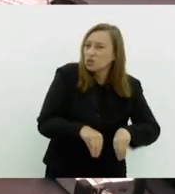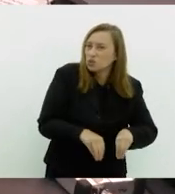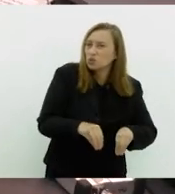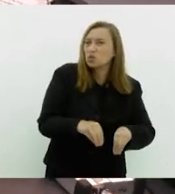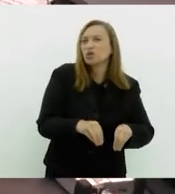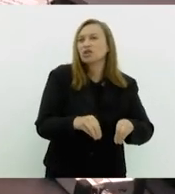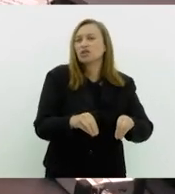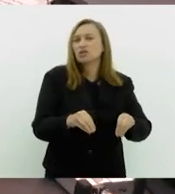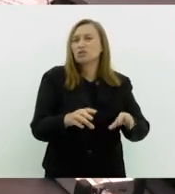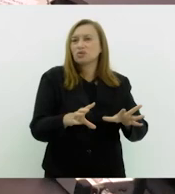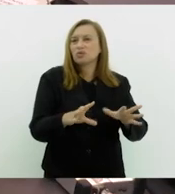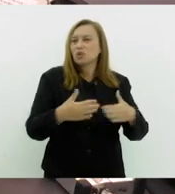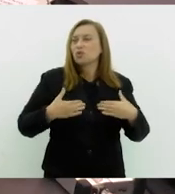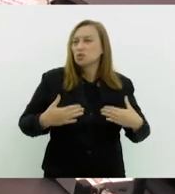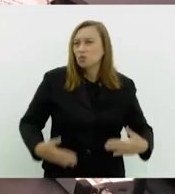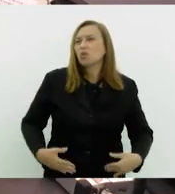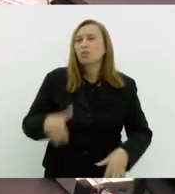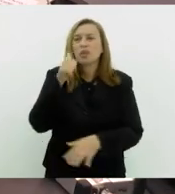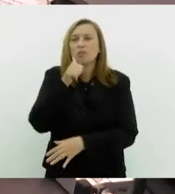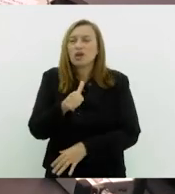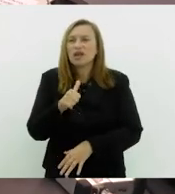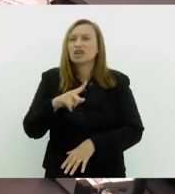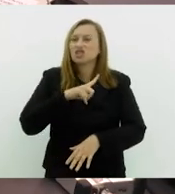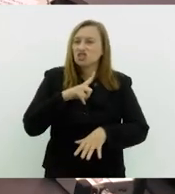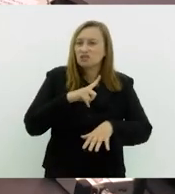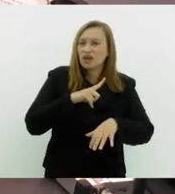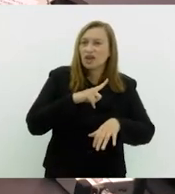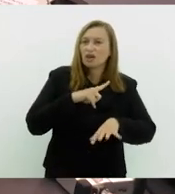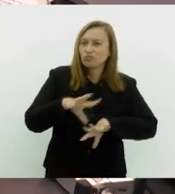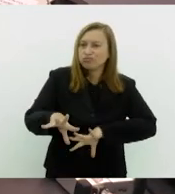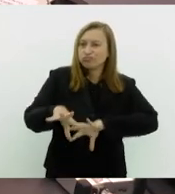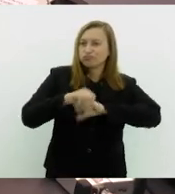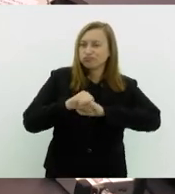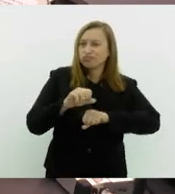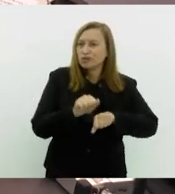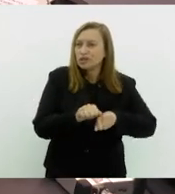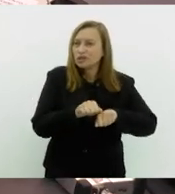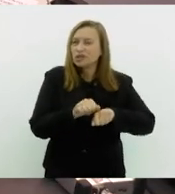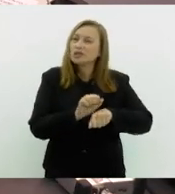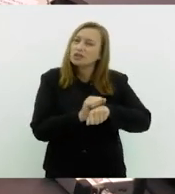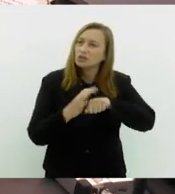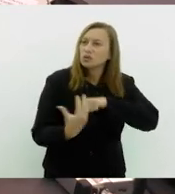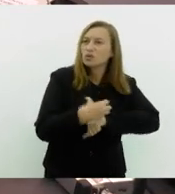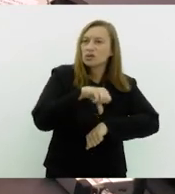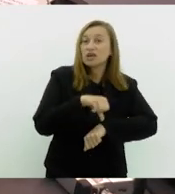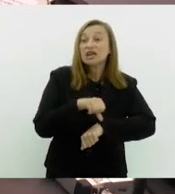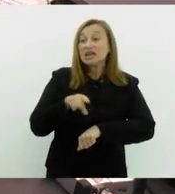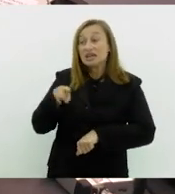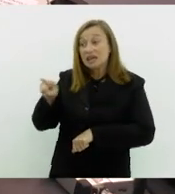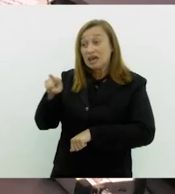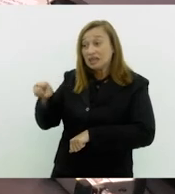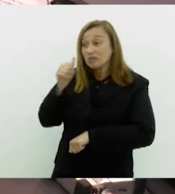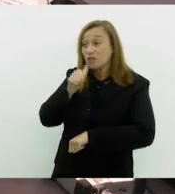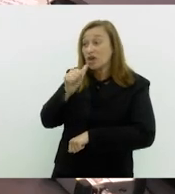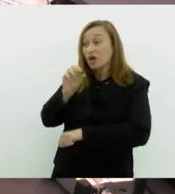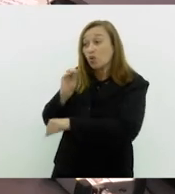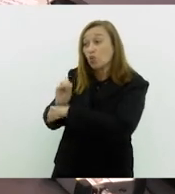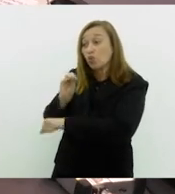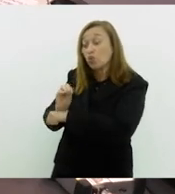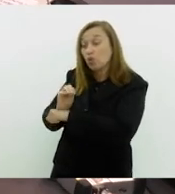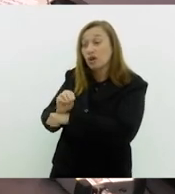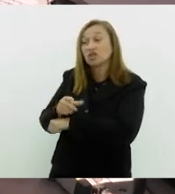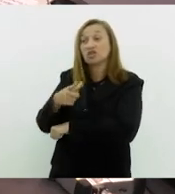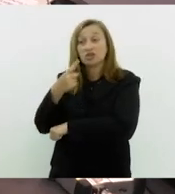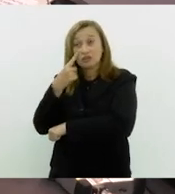no corpo dessas mulheres que tiveram a Covid-19 e no corpo das pessoas que essas mulheres cuidam, a gente ainda tem